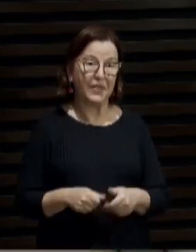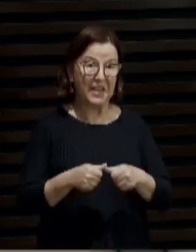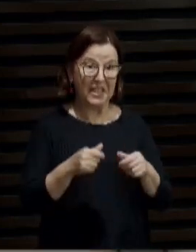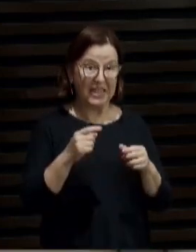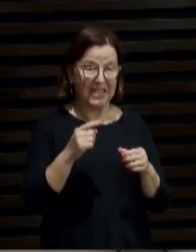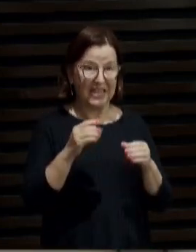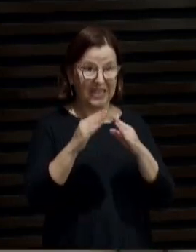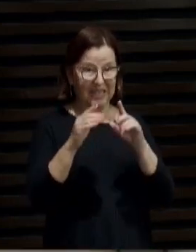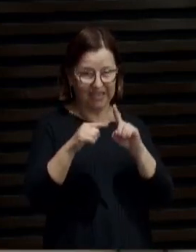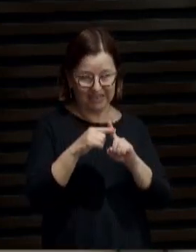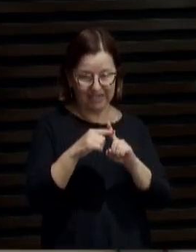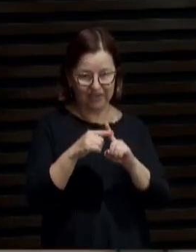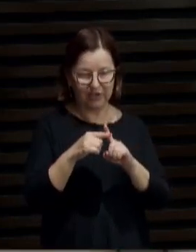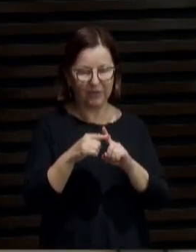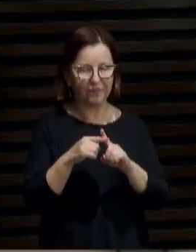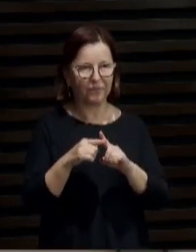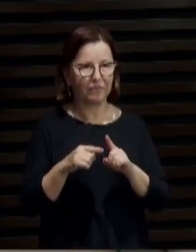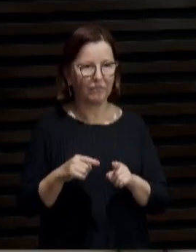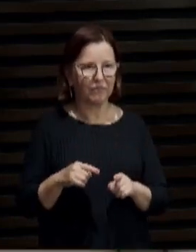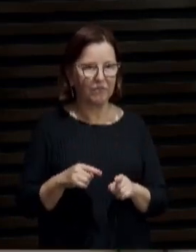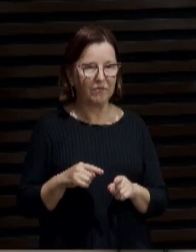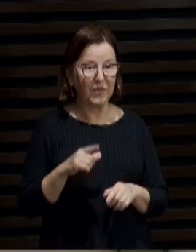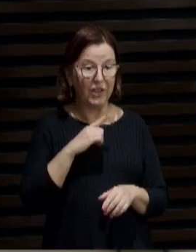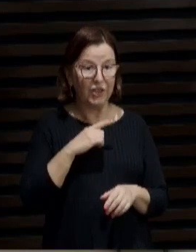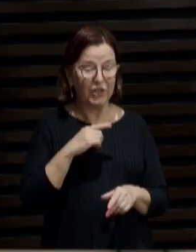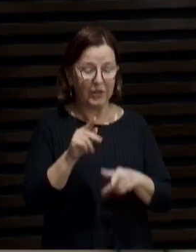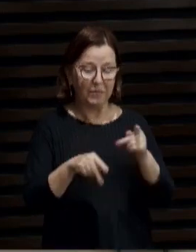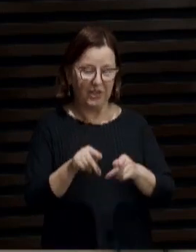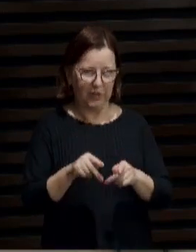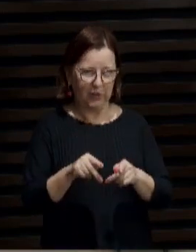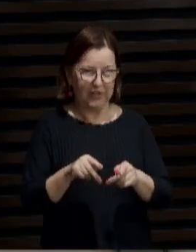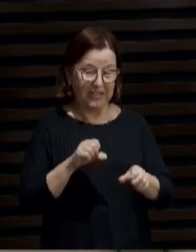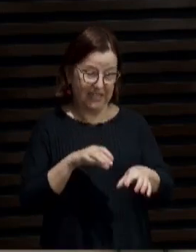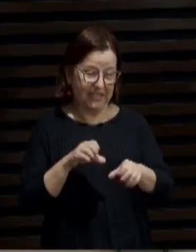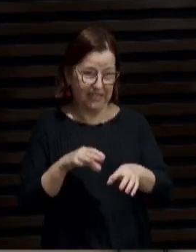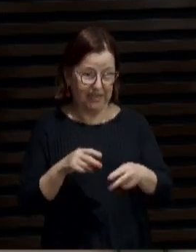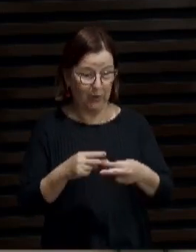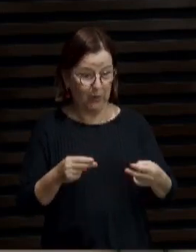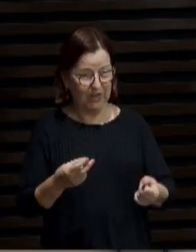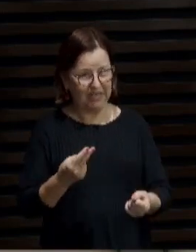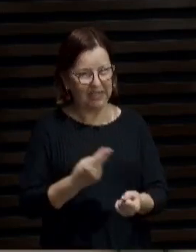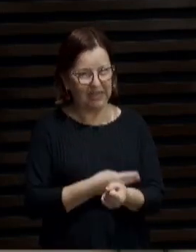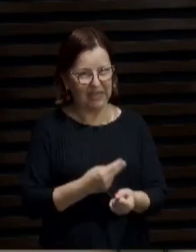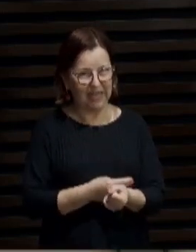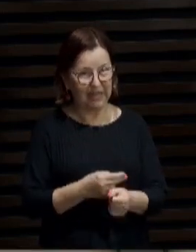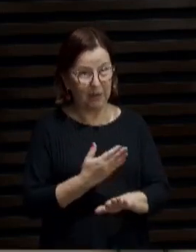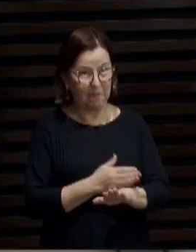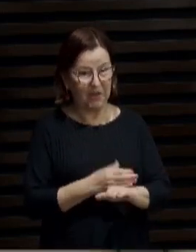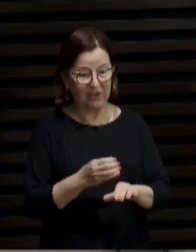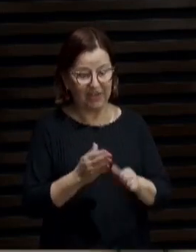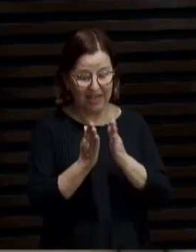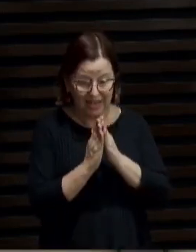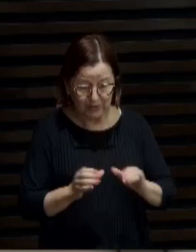e ensinavam como Balaão, incentivando o povo ao sincretismo e à prática da idolatria e a prostituição. É a